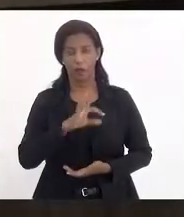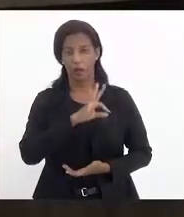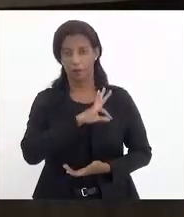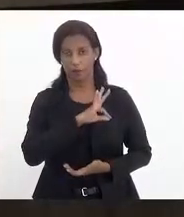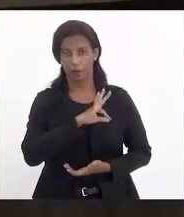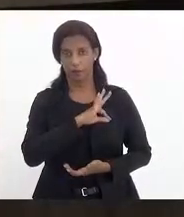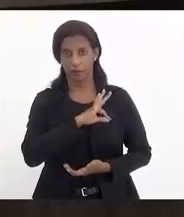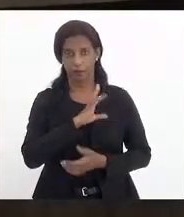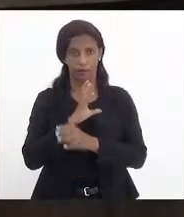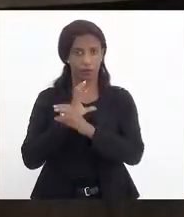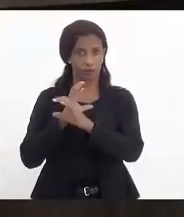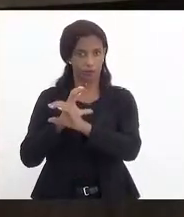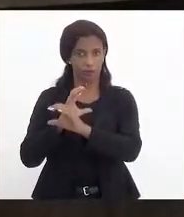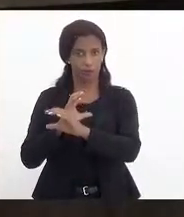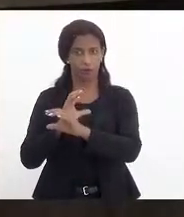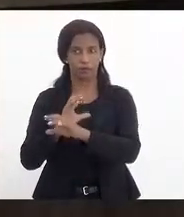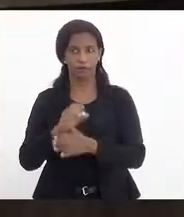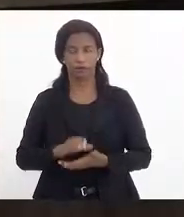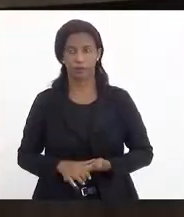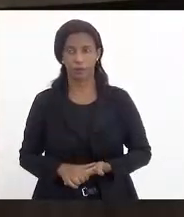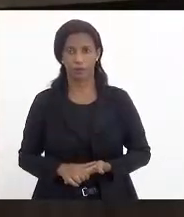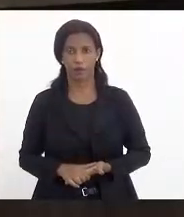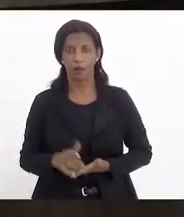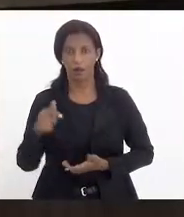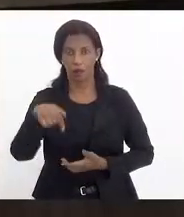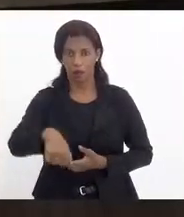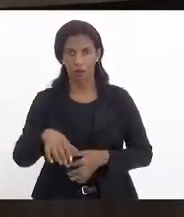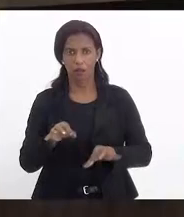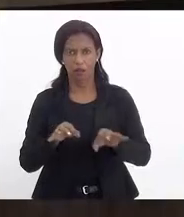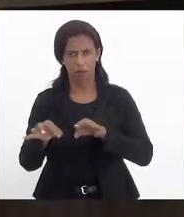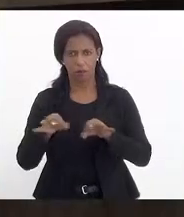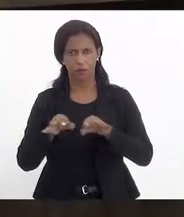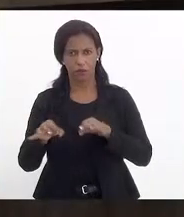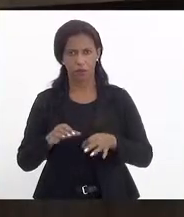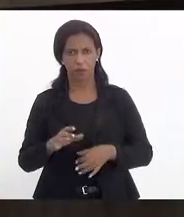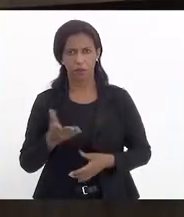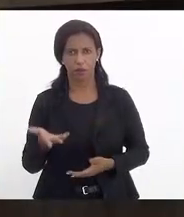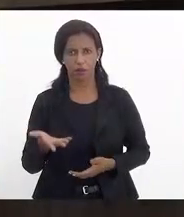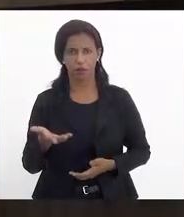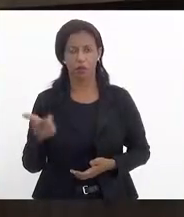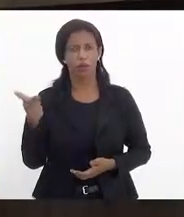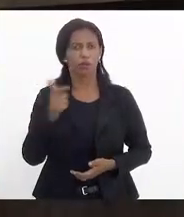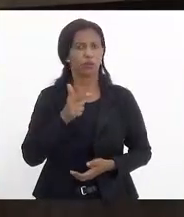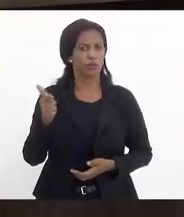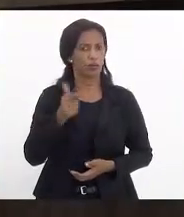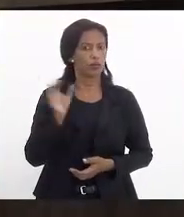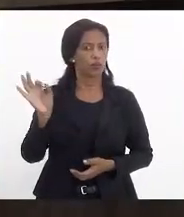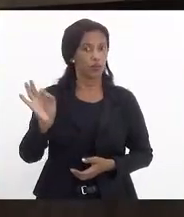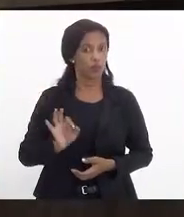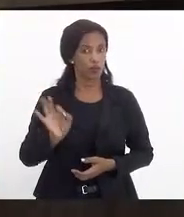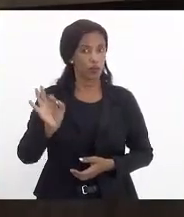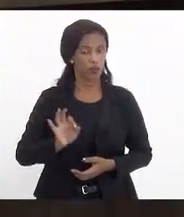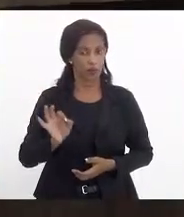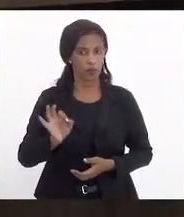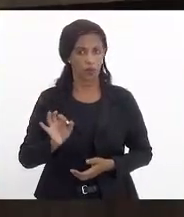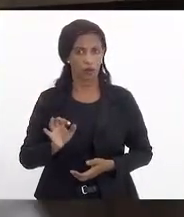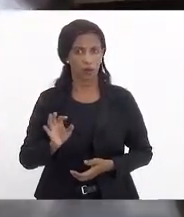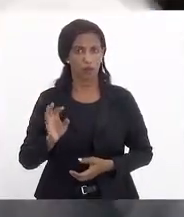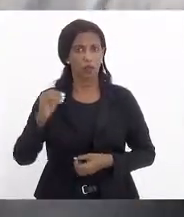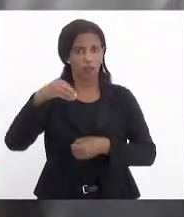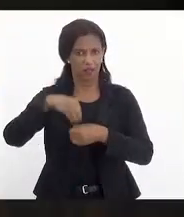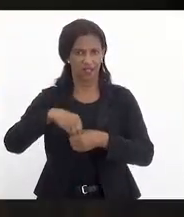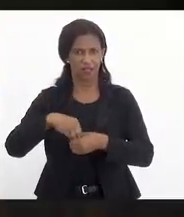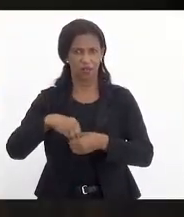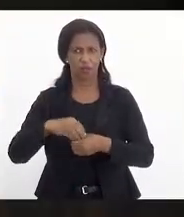está efetivamente neste planejamento, não é isso? Dos 22% que pode até ser um pouco mais. Olha só, deputado